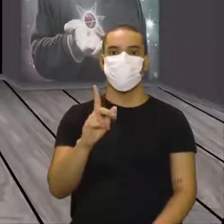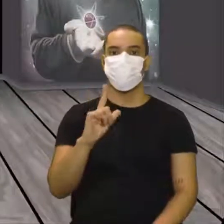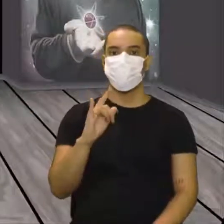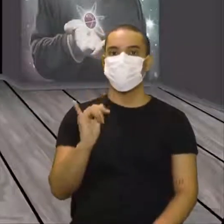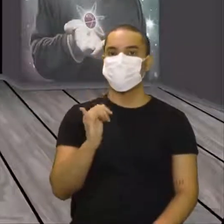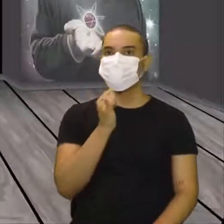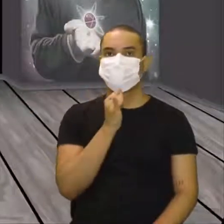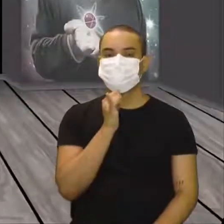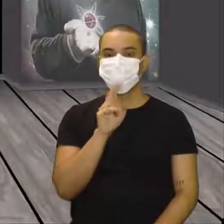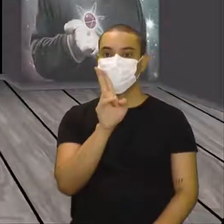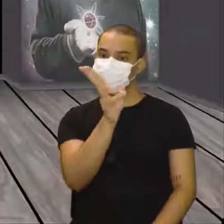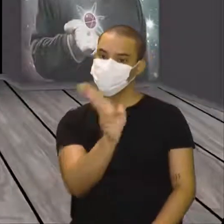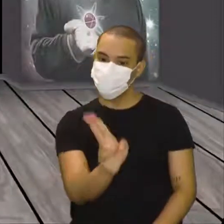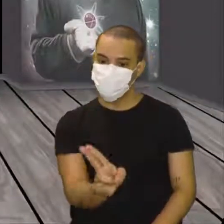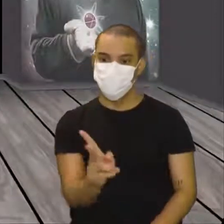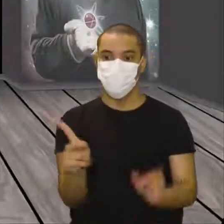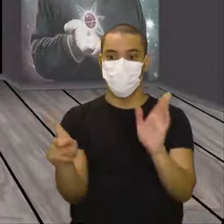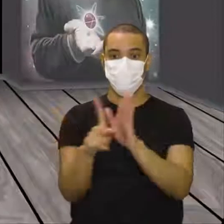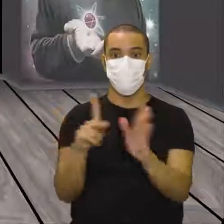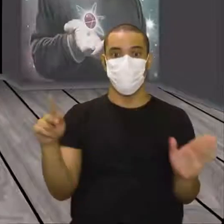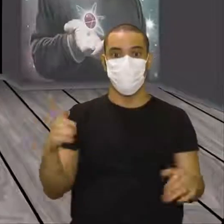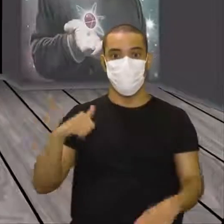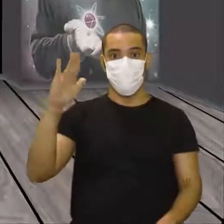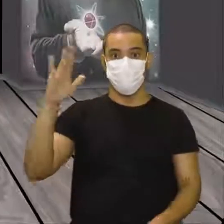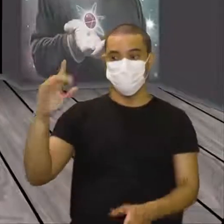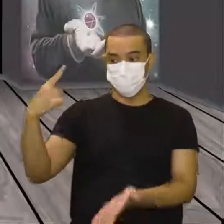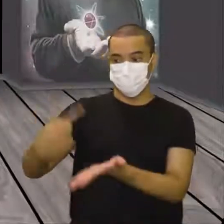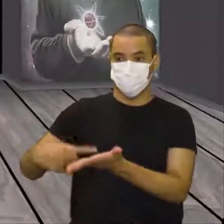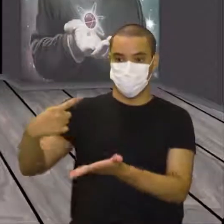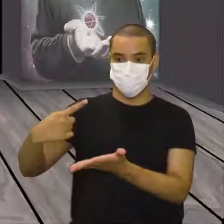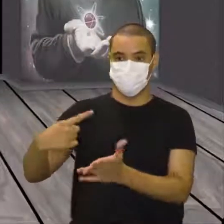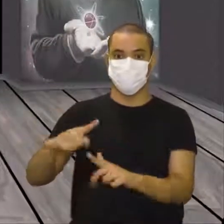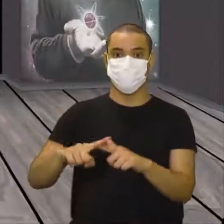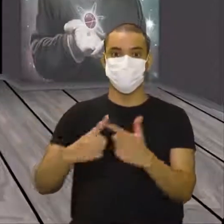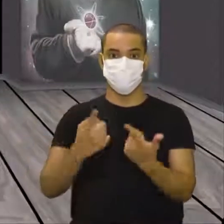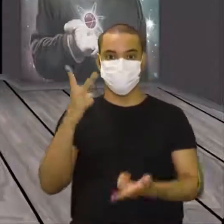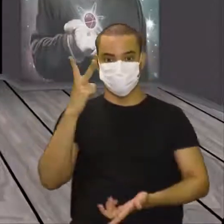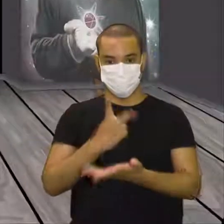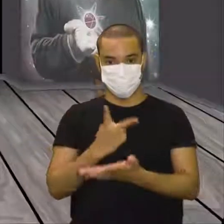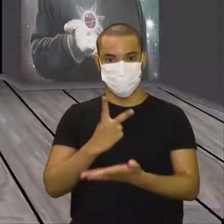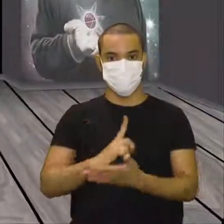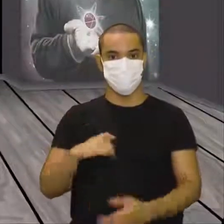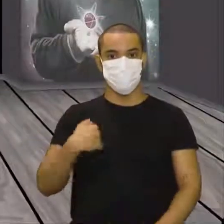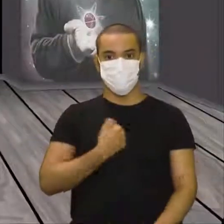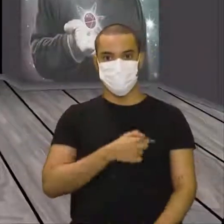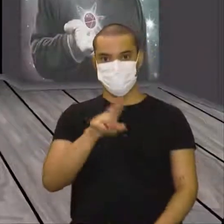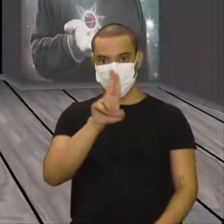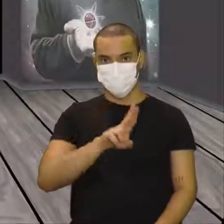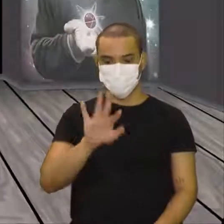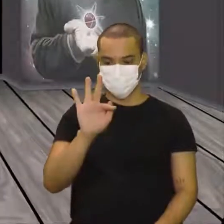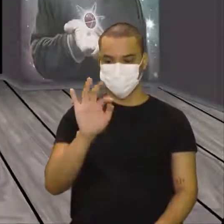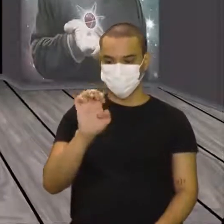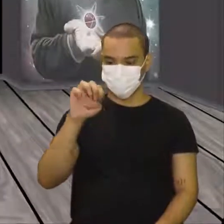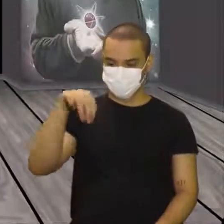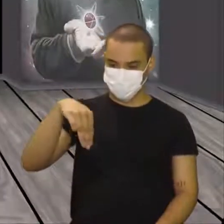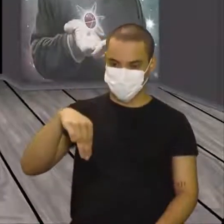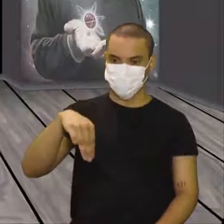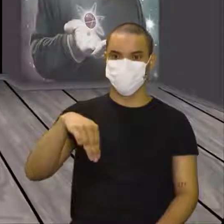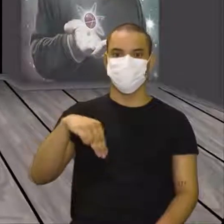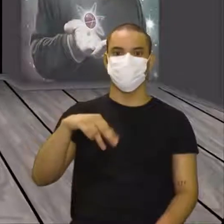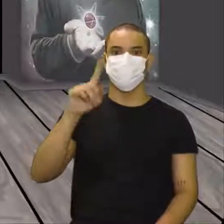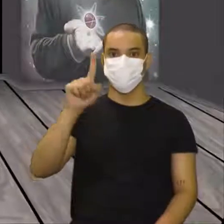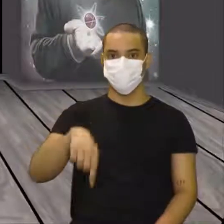unidades, vai ser mais conveniente para trabalhar. Mas toda vez que nós estivermos falando de Fen, ah, está falando